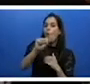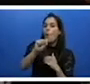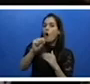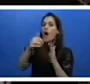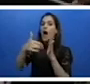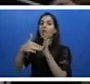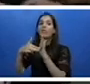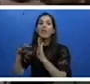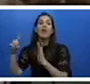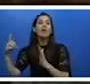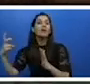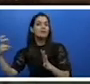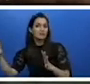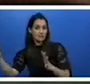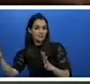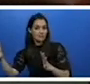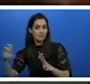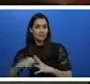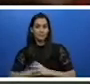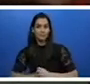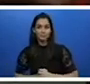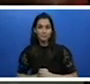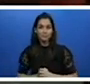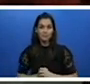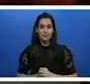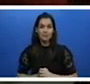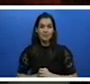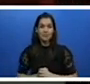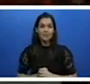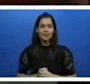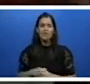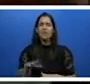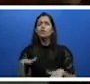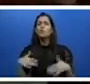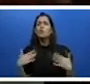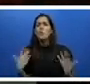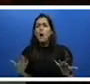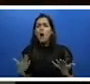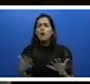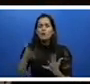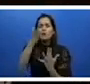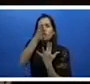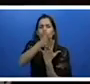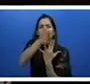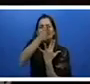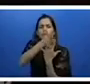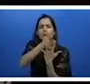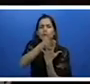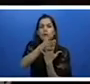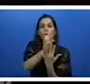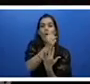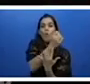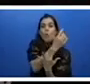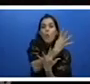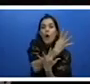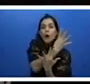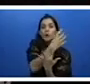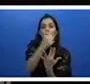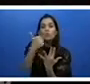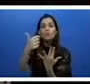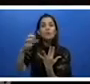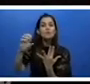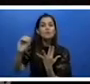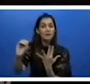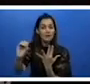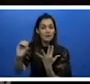15. Quais os números estão entre o 4 e o 10? Pessoal, presta atenção no